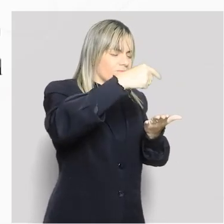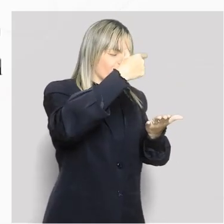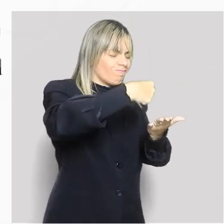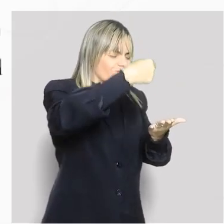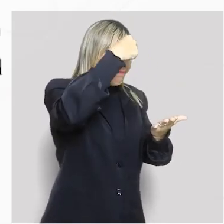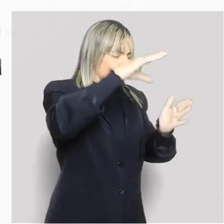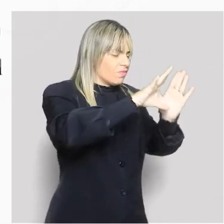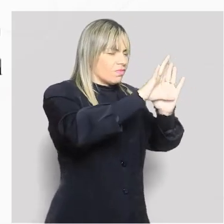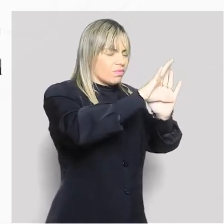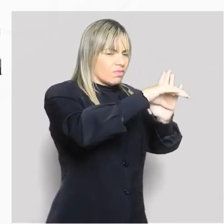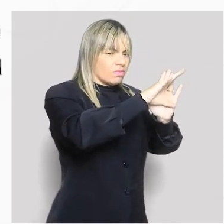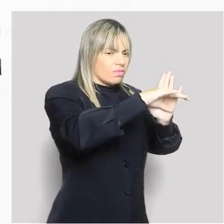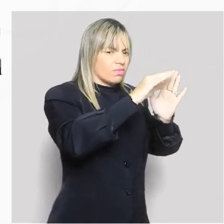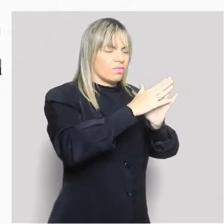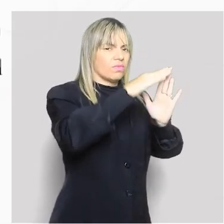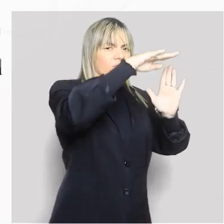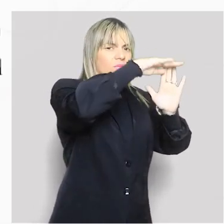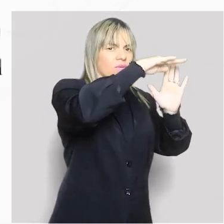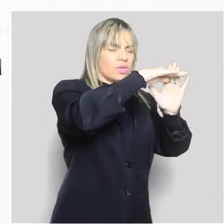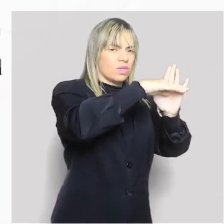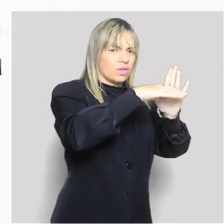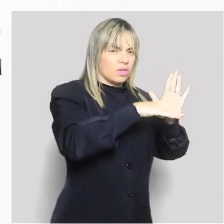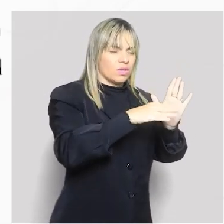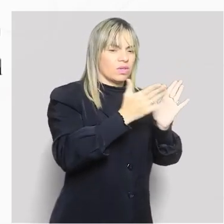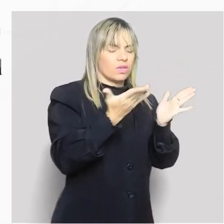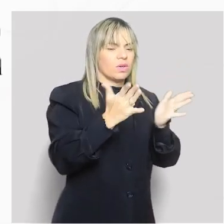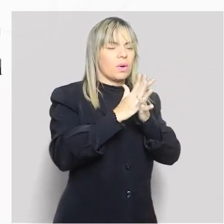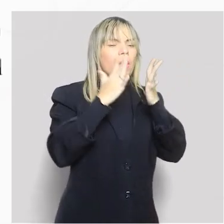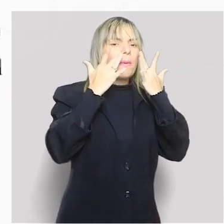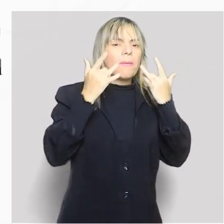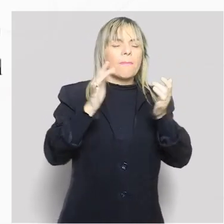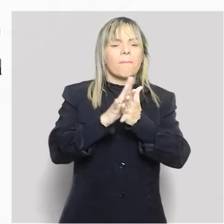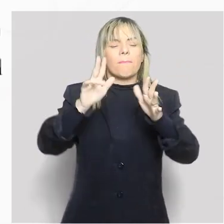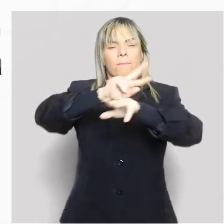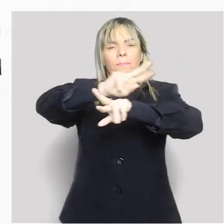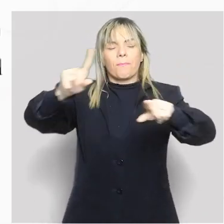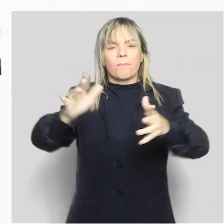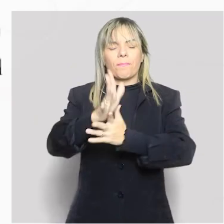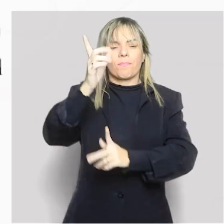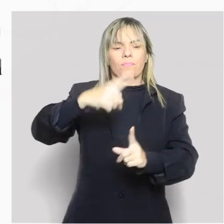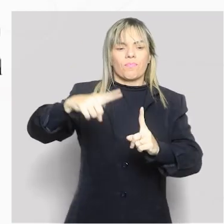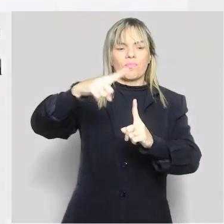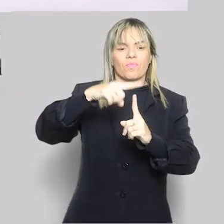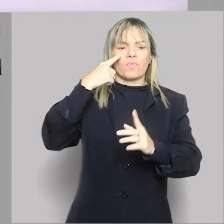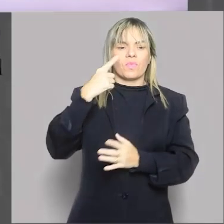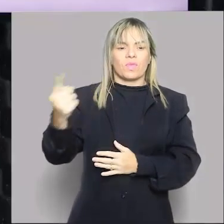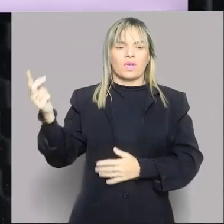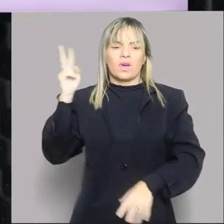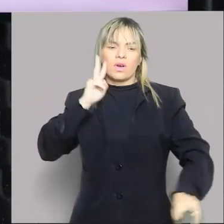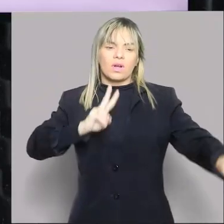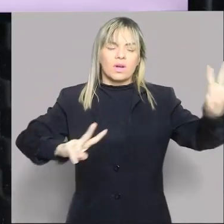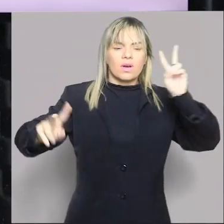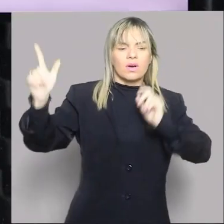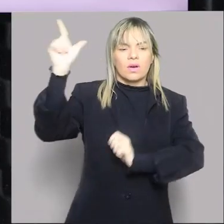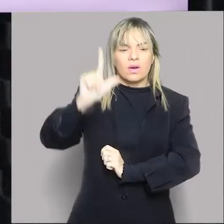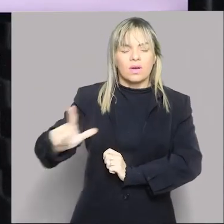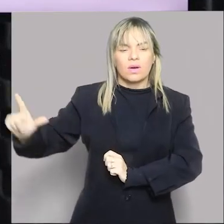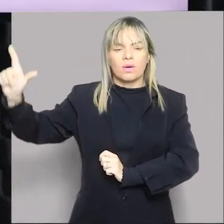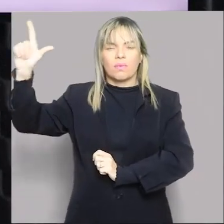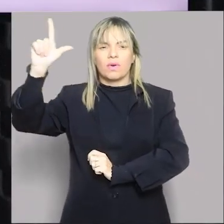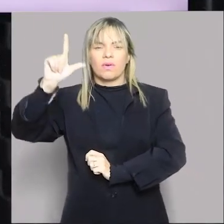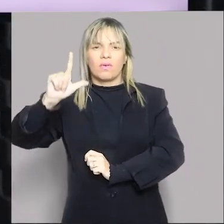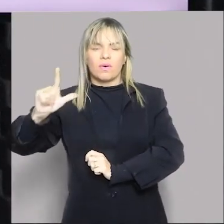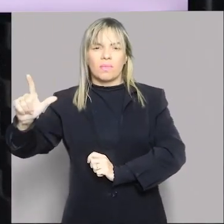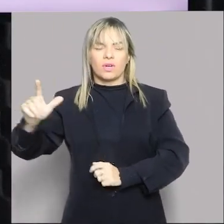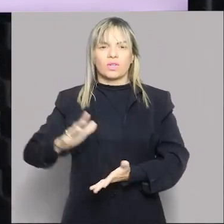definições das classificações artísticas, das variações e tipologias, dividindo em artes visuais, artes literárias e